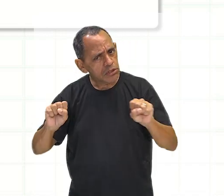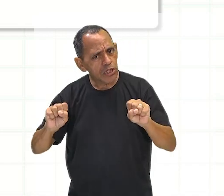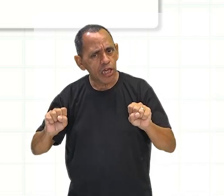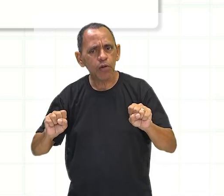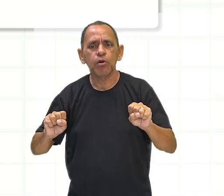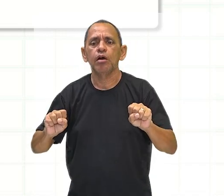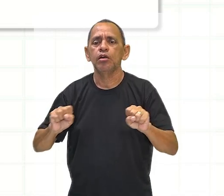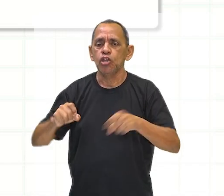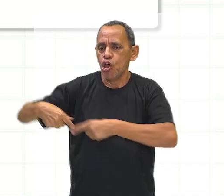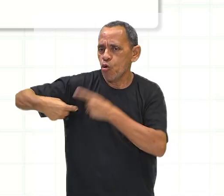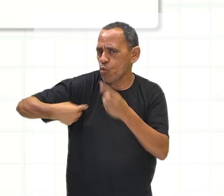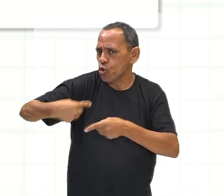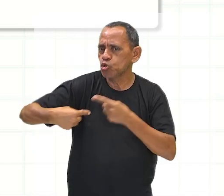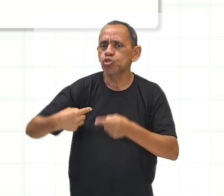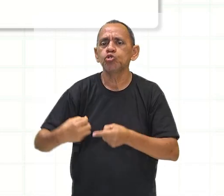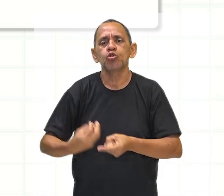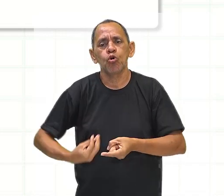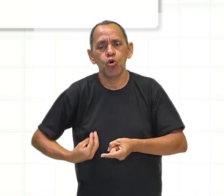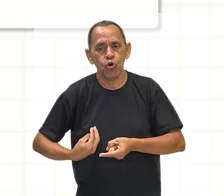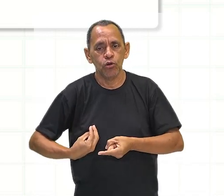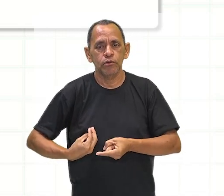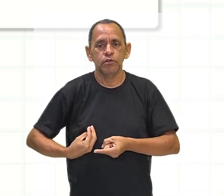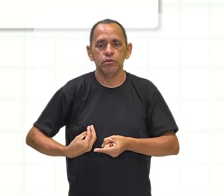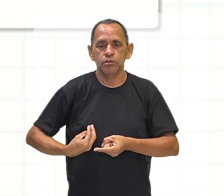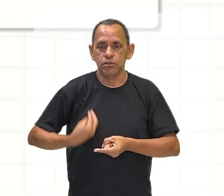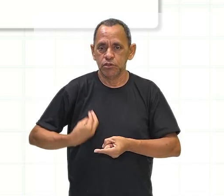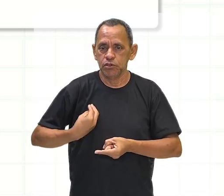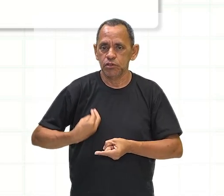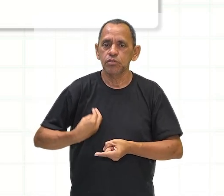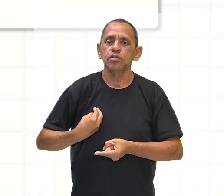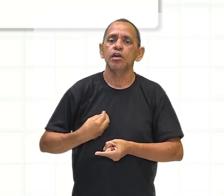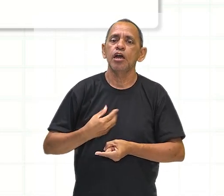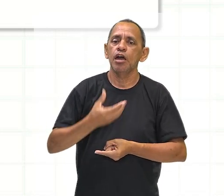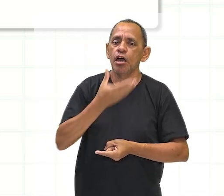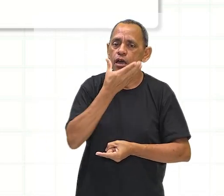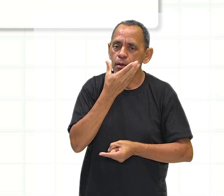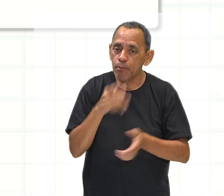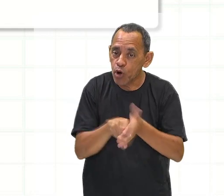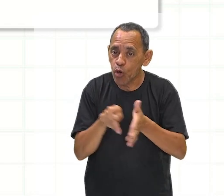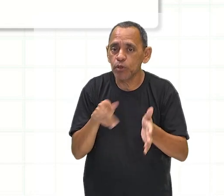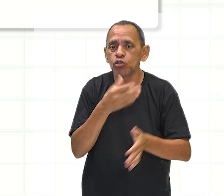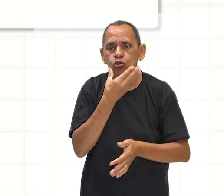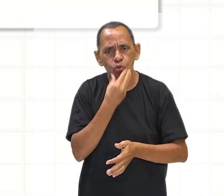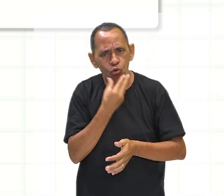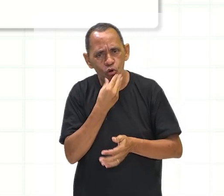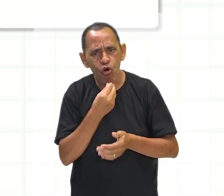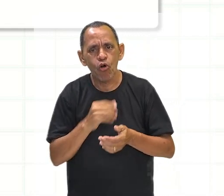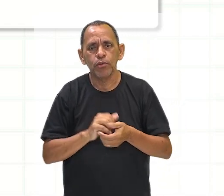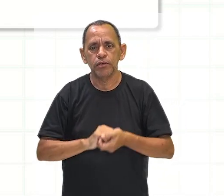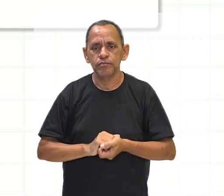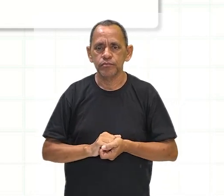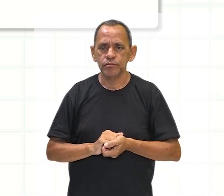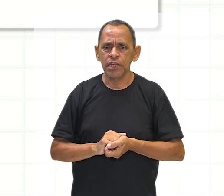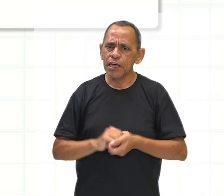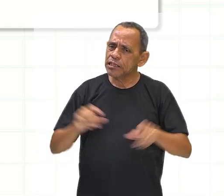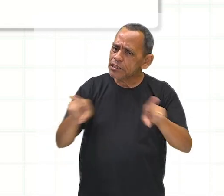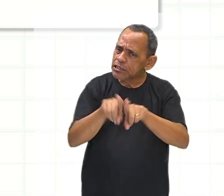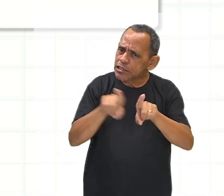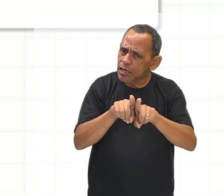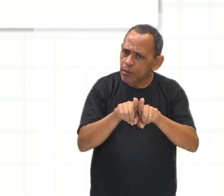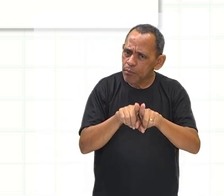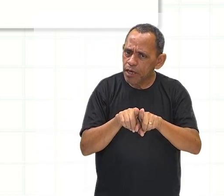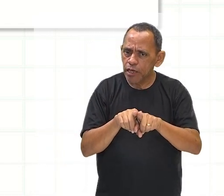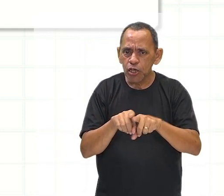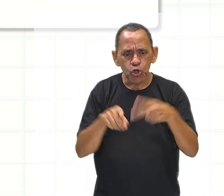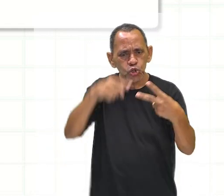aqui, que é a uretra, né, que está aqui no interior do pênis, ó, essa outra porção aqui que a gente está visualizando, aí também